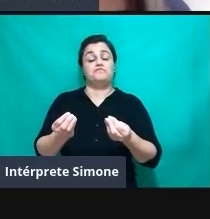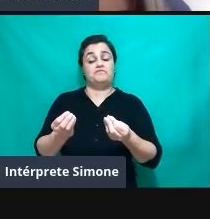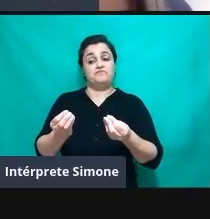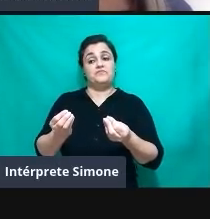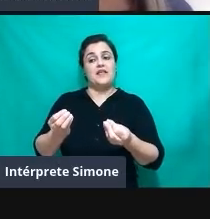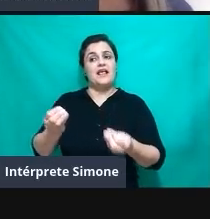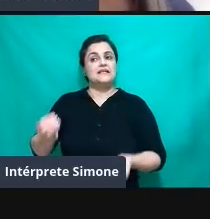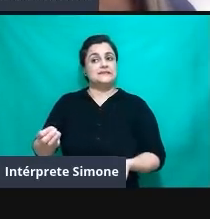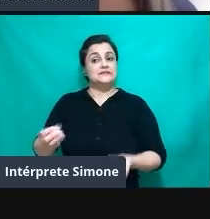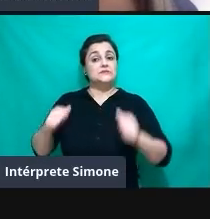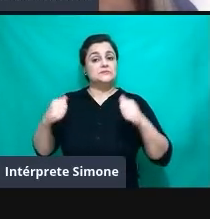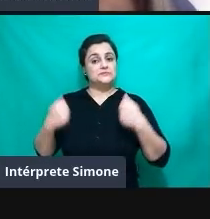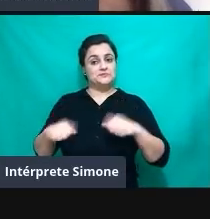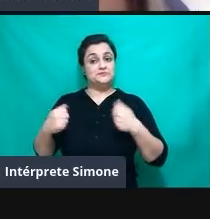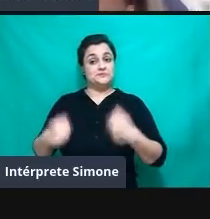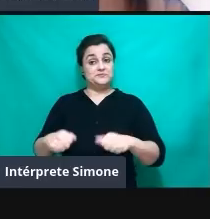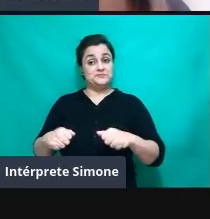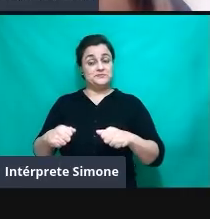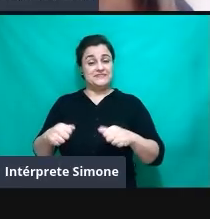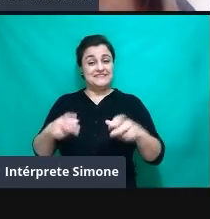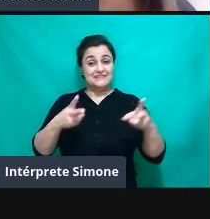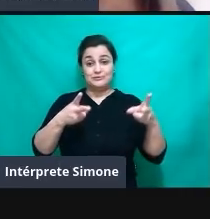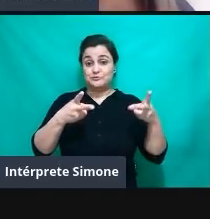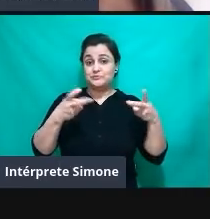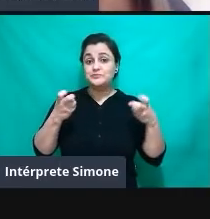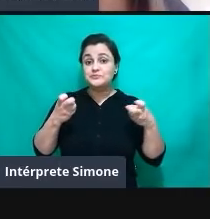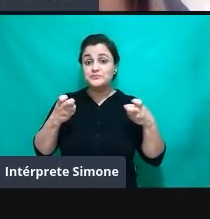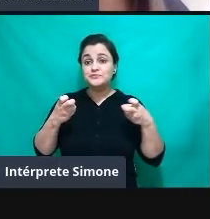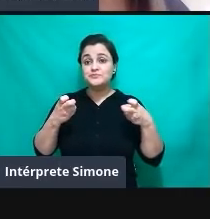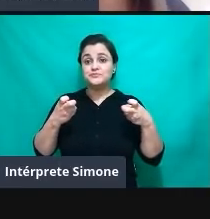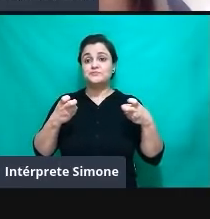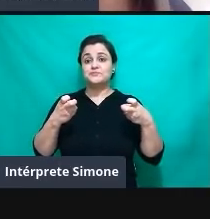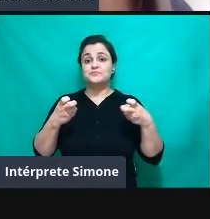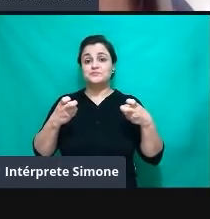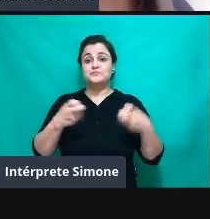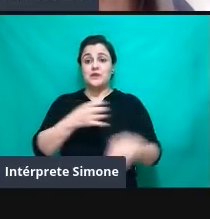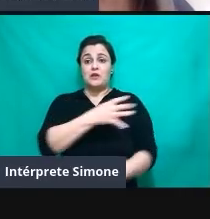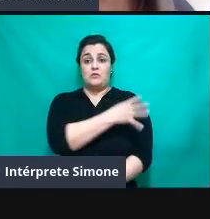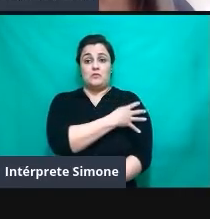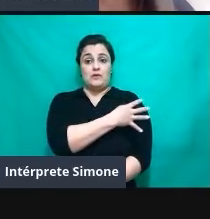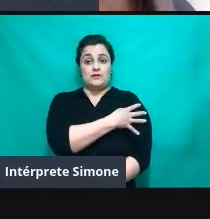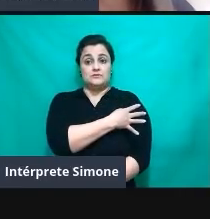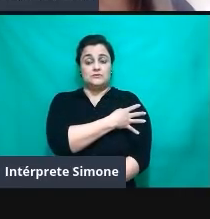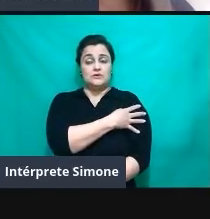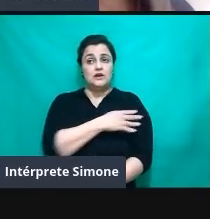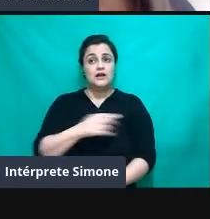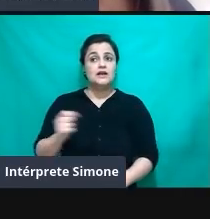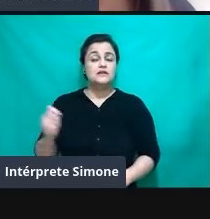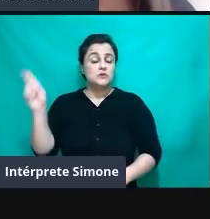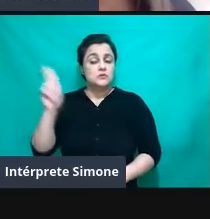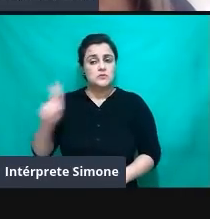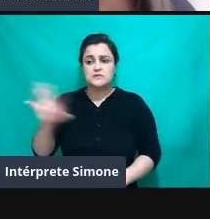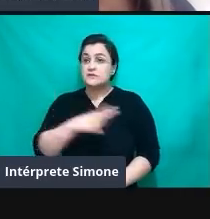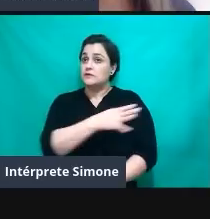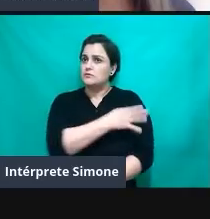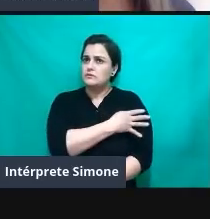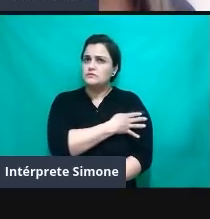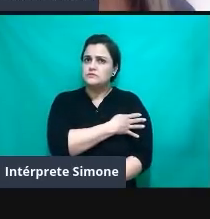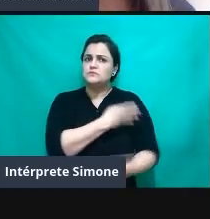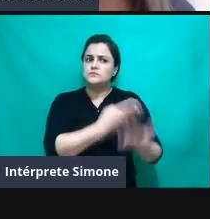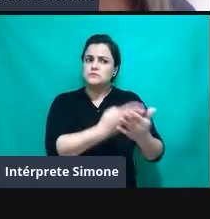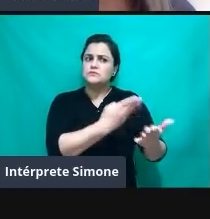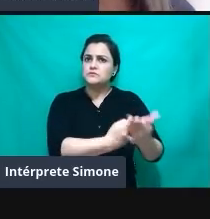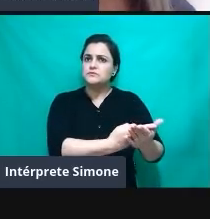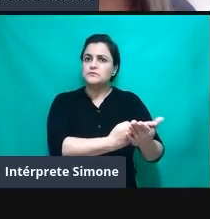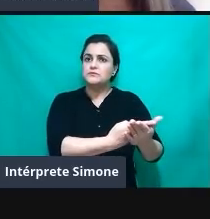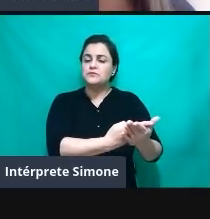se eu vou preparar uma aula para o quarto ano, eu preciso utilizar a linguagem do quarto ano, eu preciso pensar nas